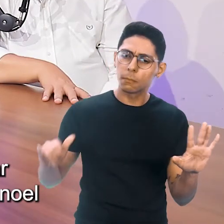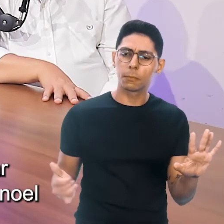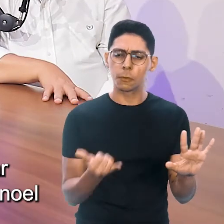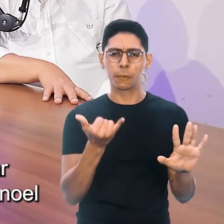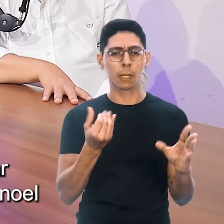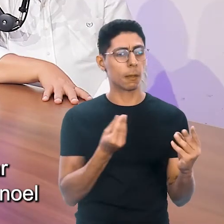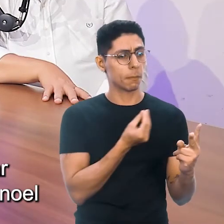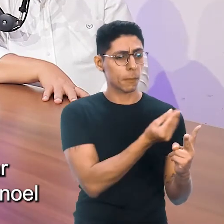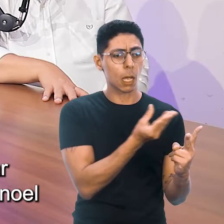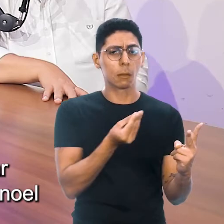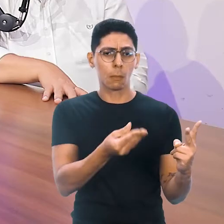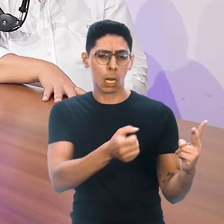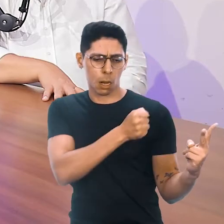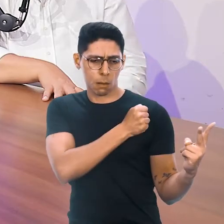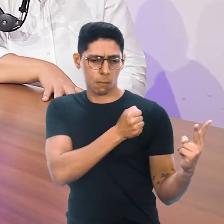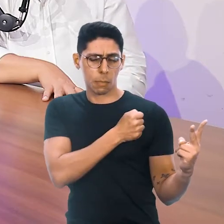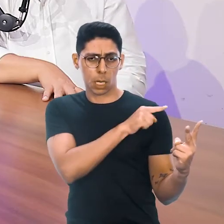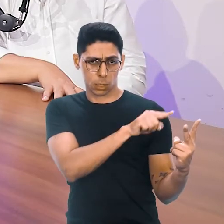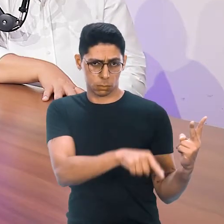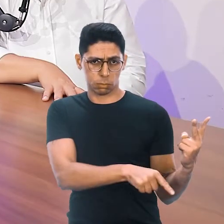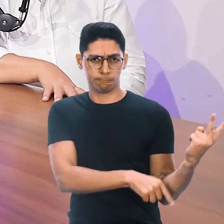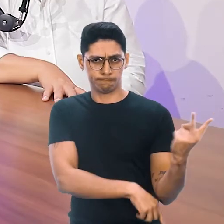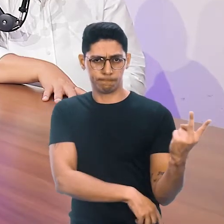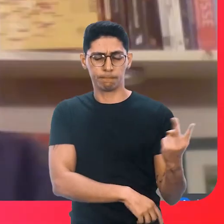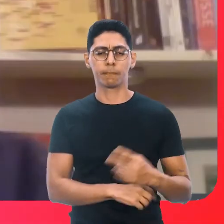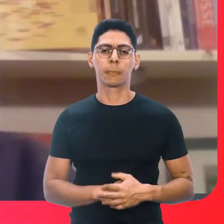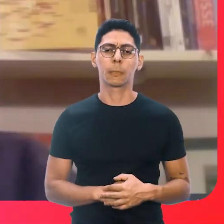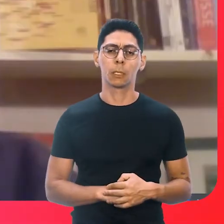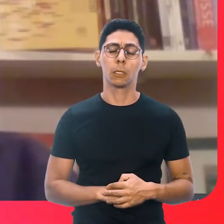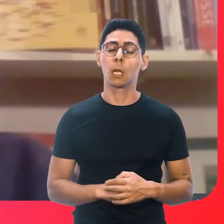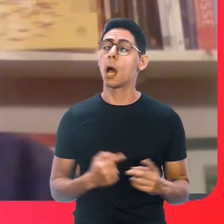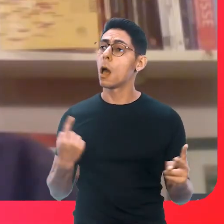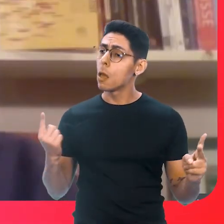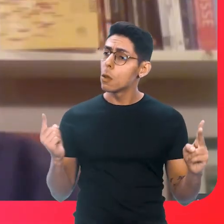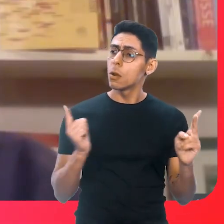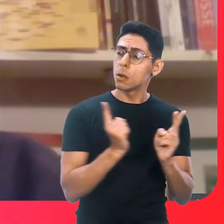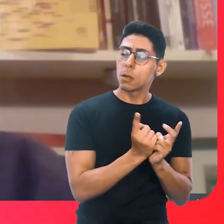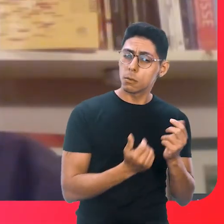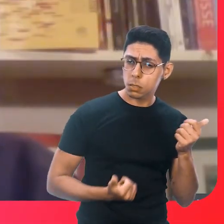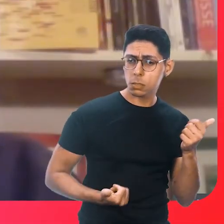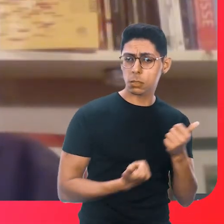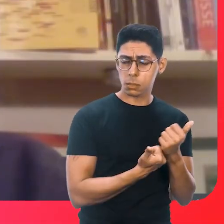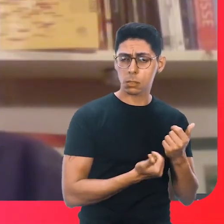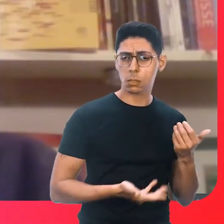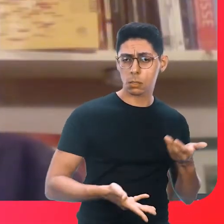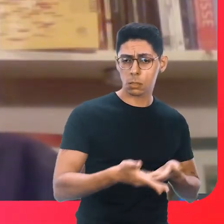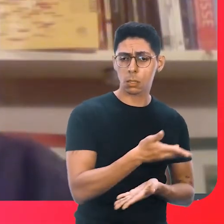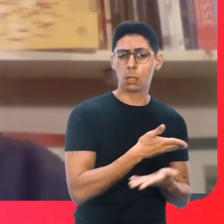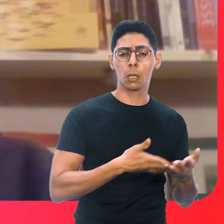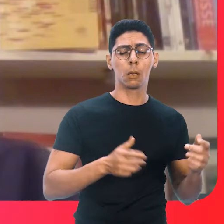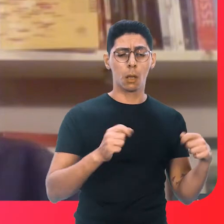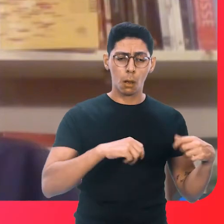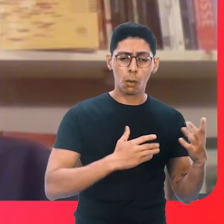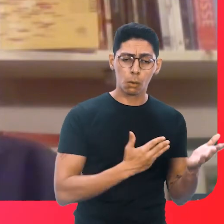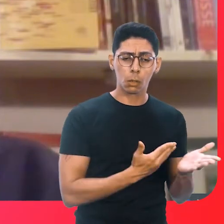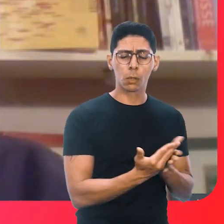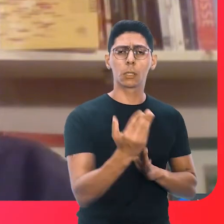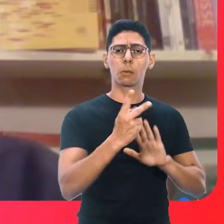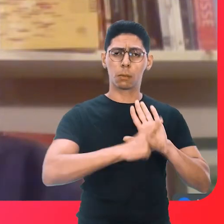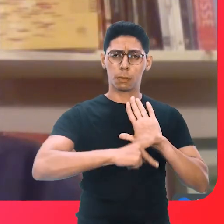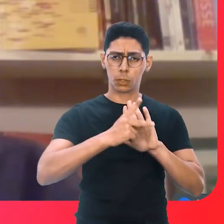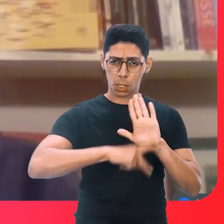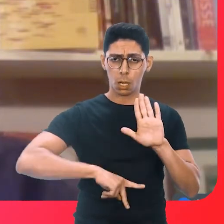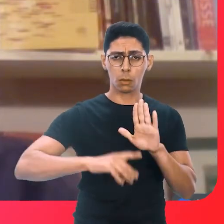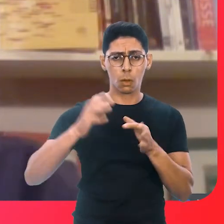abraço tanto para a Lia como para o Manuel. Grande Manuel. E me juntei a eles dois e iniciamos, então,